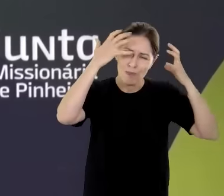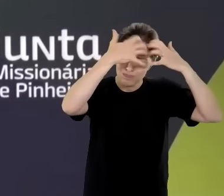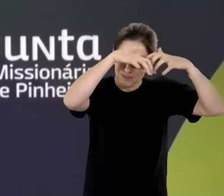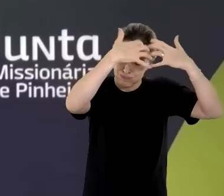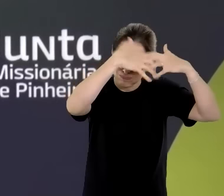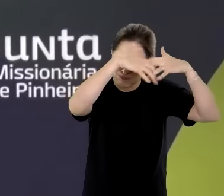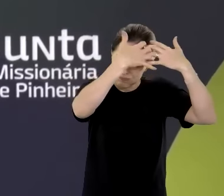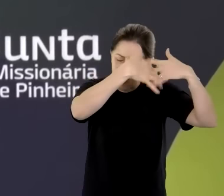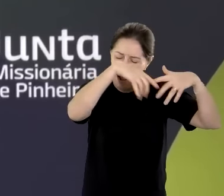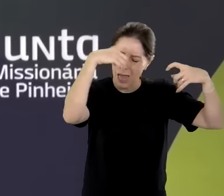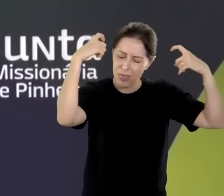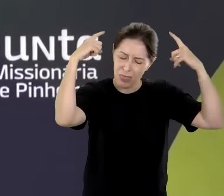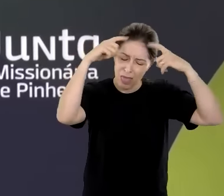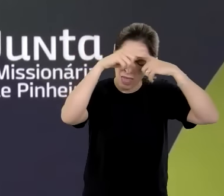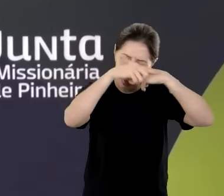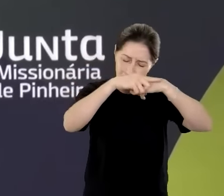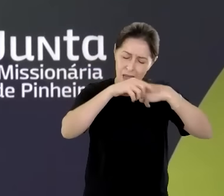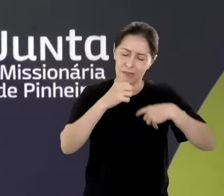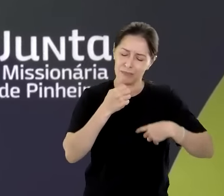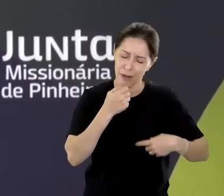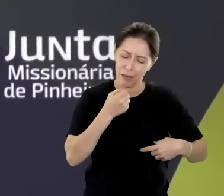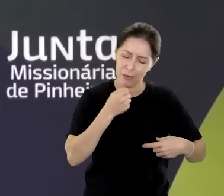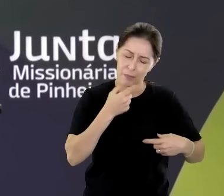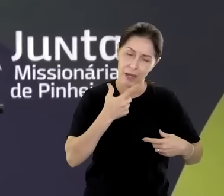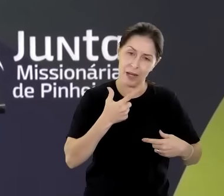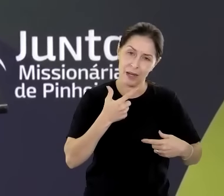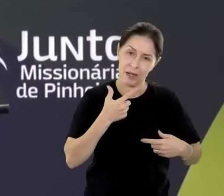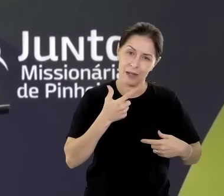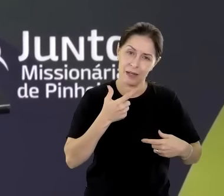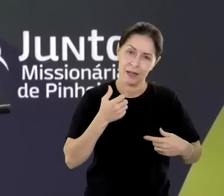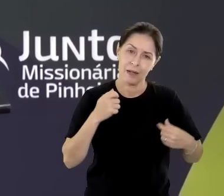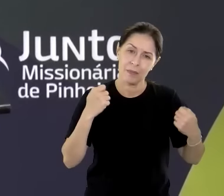desliga. Você vive aflito e ansioso.